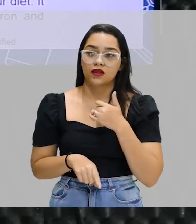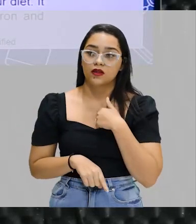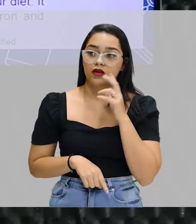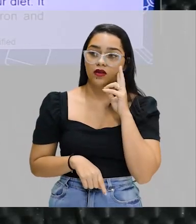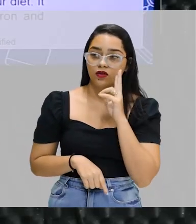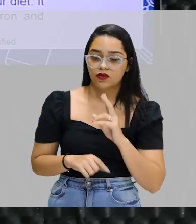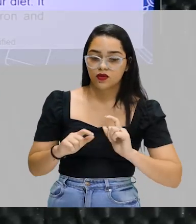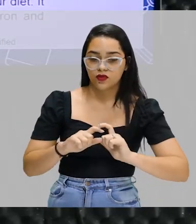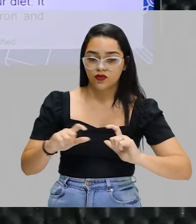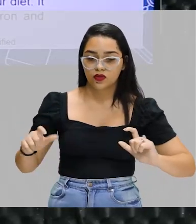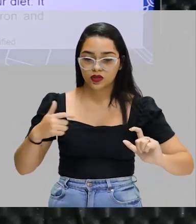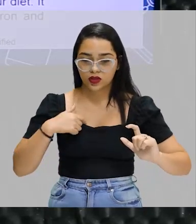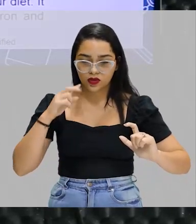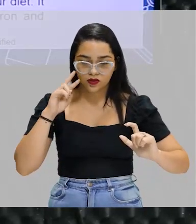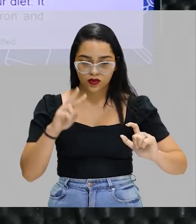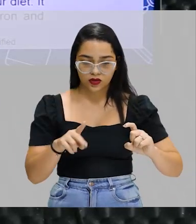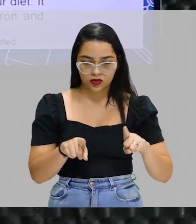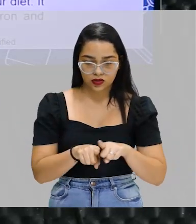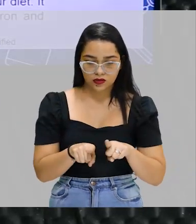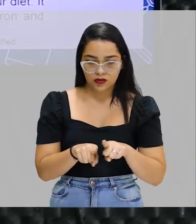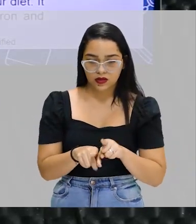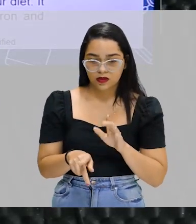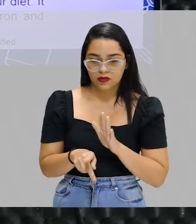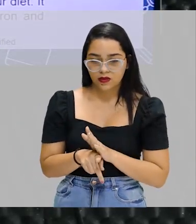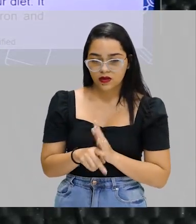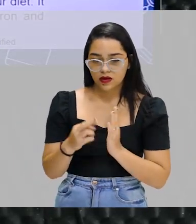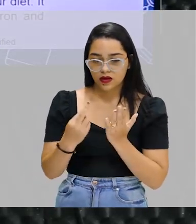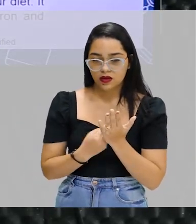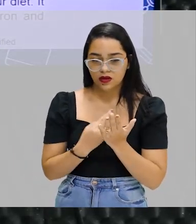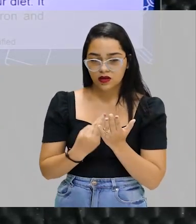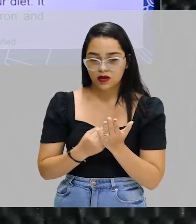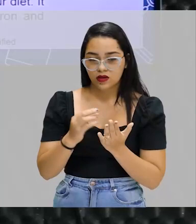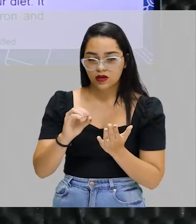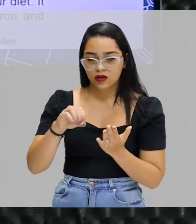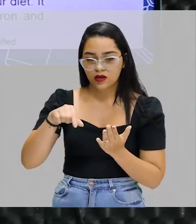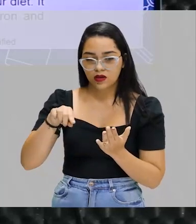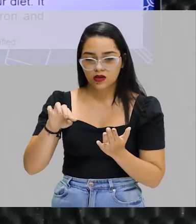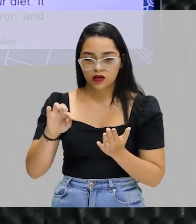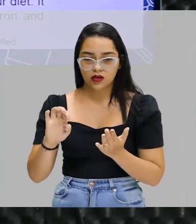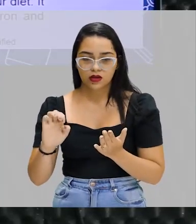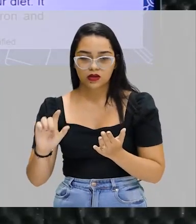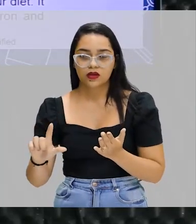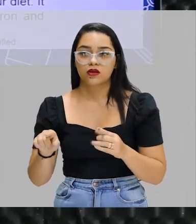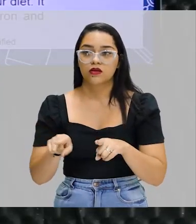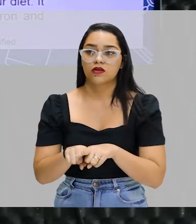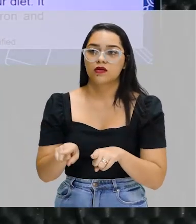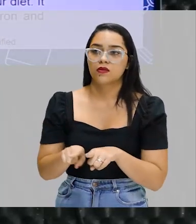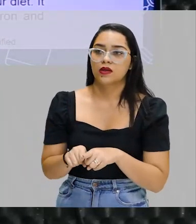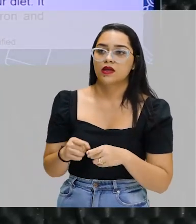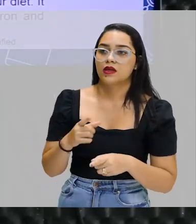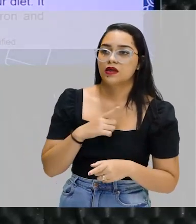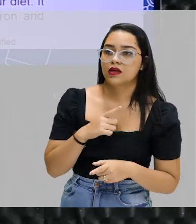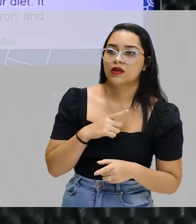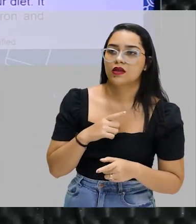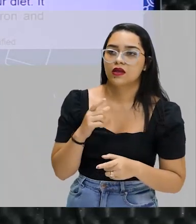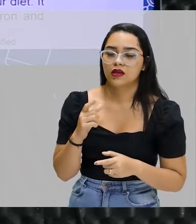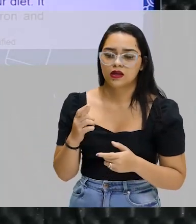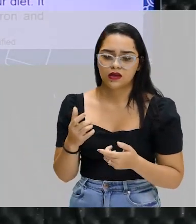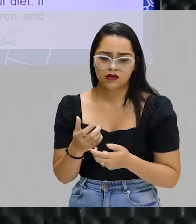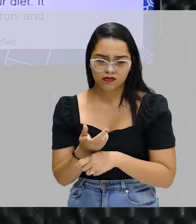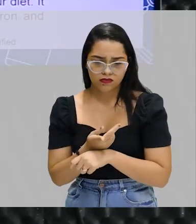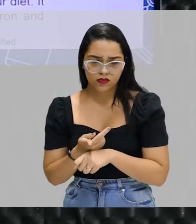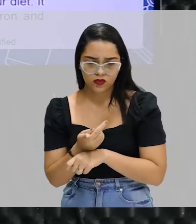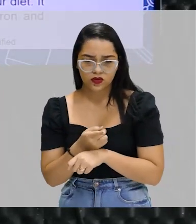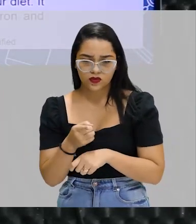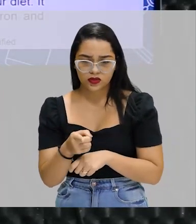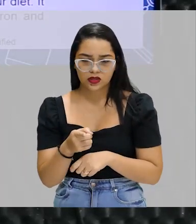a fonte, eu vejo aqui que a fonte é a revistinha Coquetel, que é uma revista, por exemplo, de quebra-cabeça, de caça-palavras,